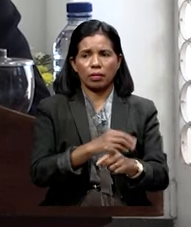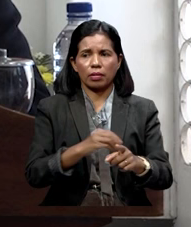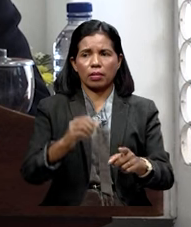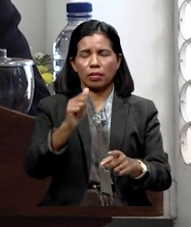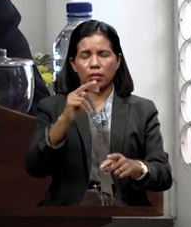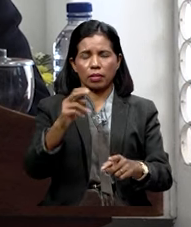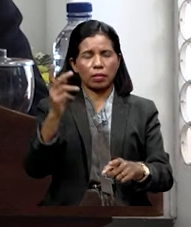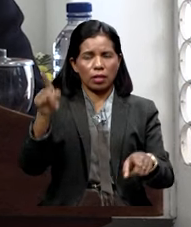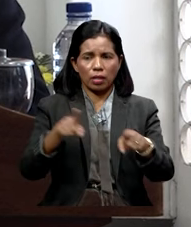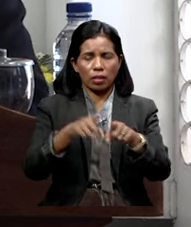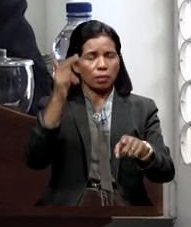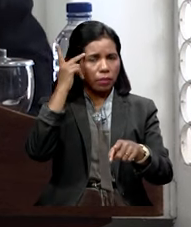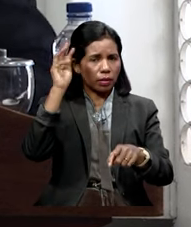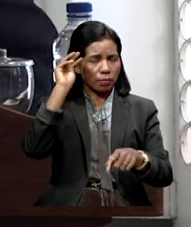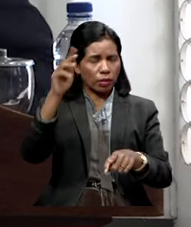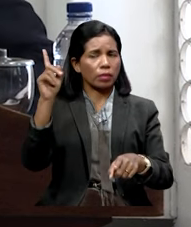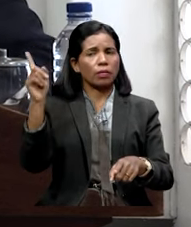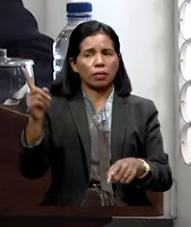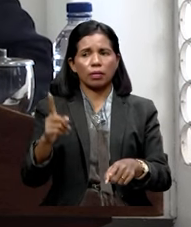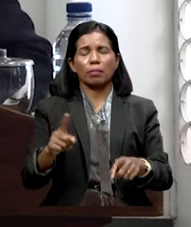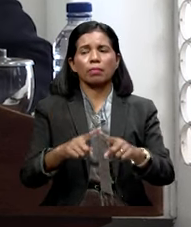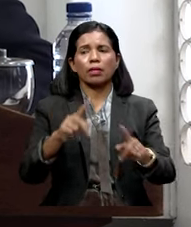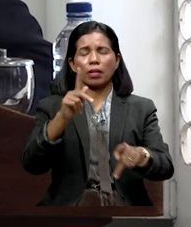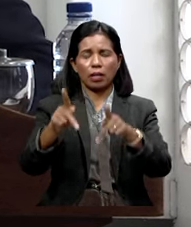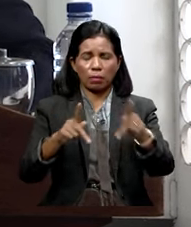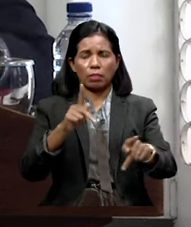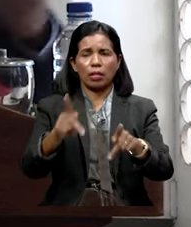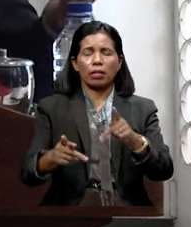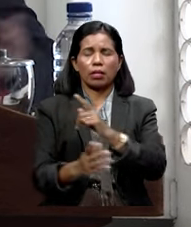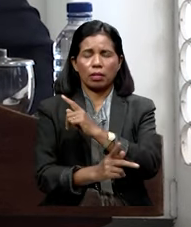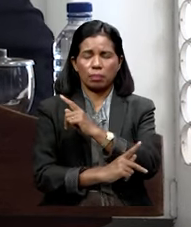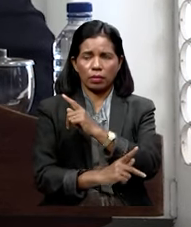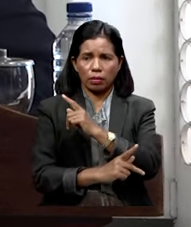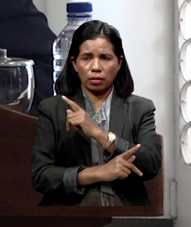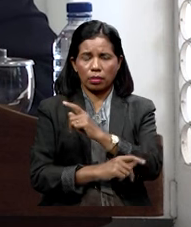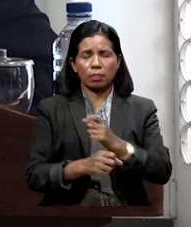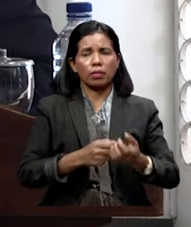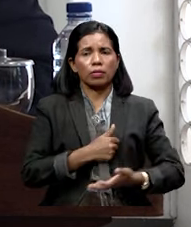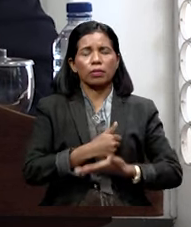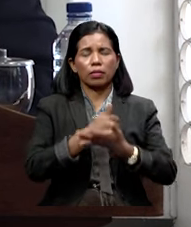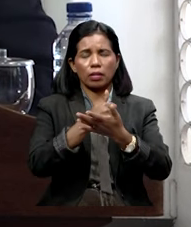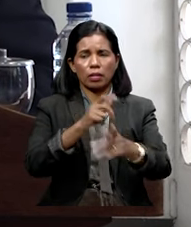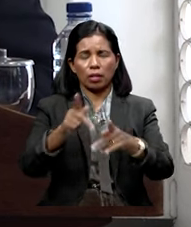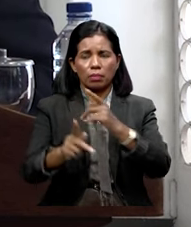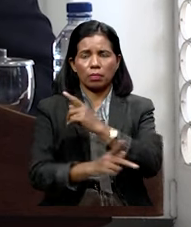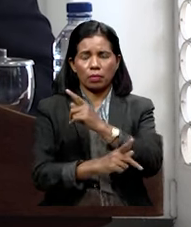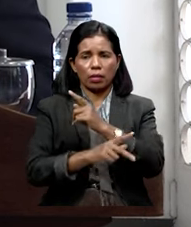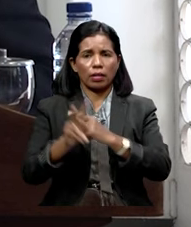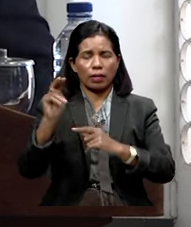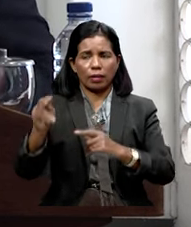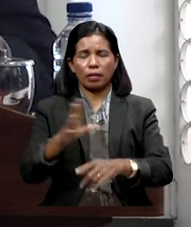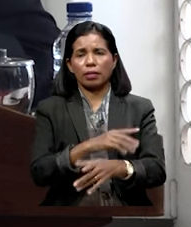da primeiro-ministro de Anubá, mas lhe digo ao povo português, para a solidariedade do povo português de Nia, de